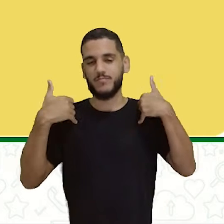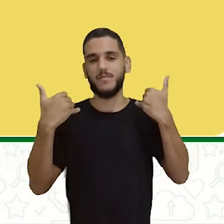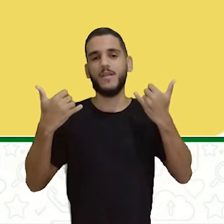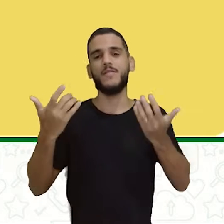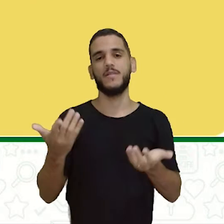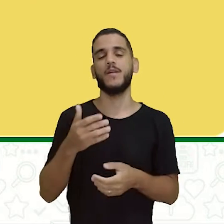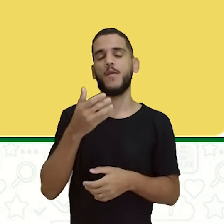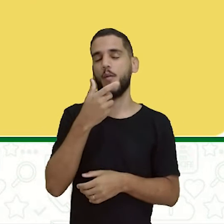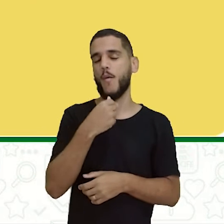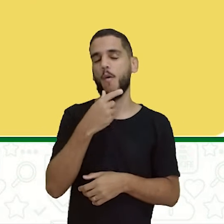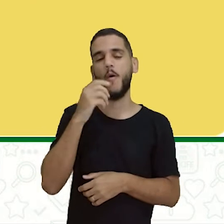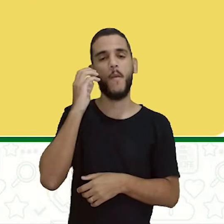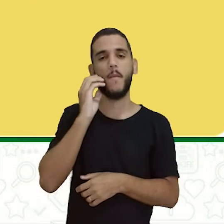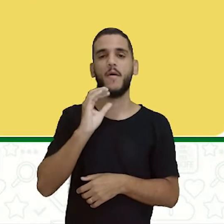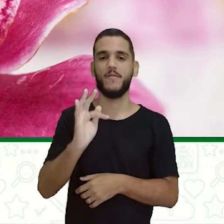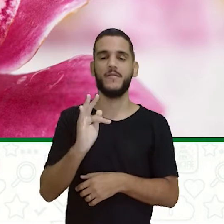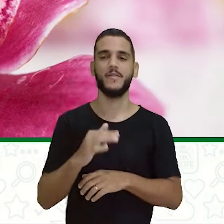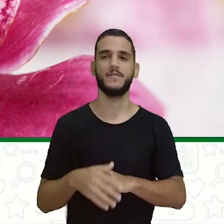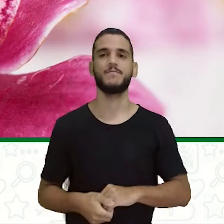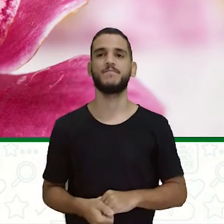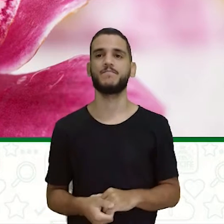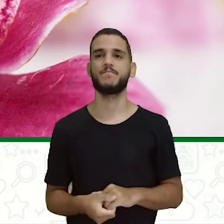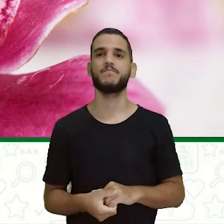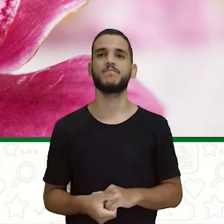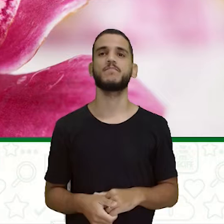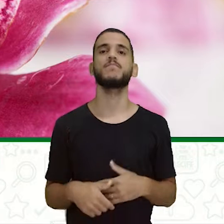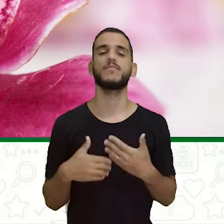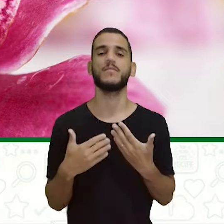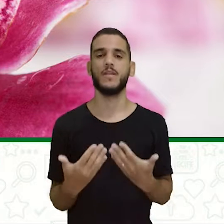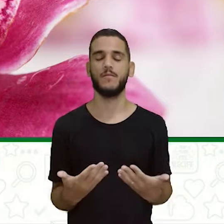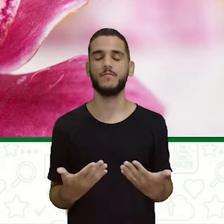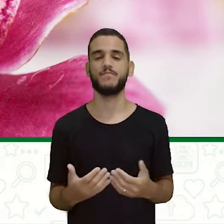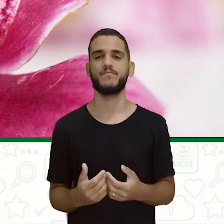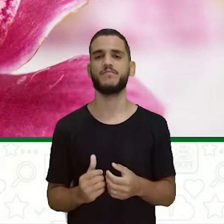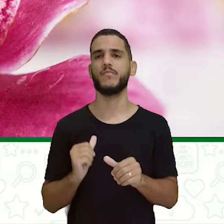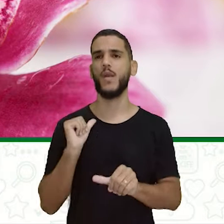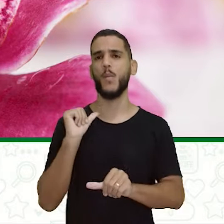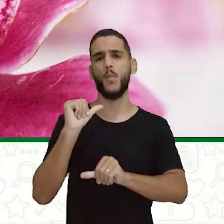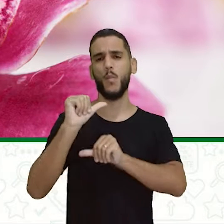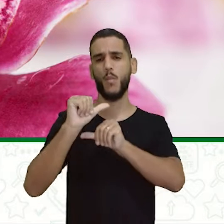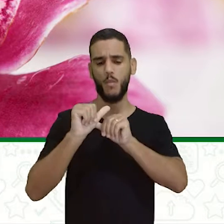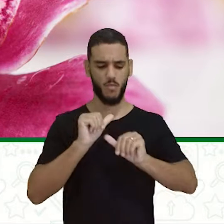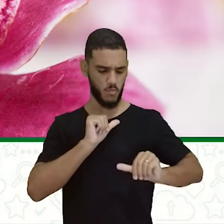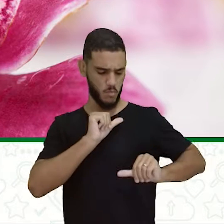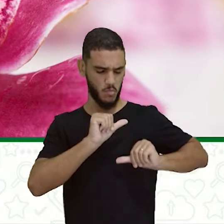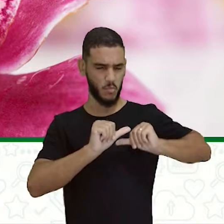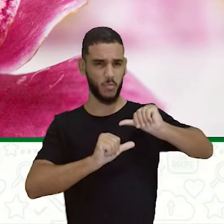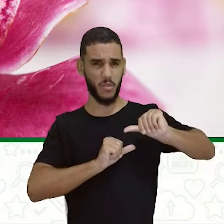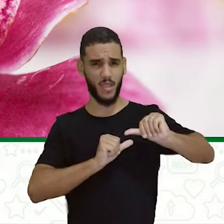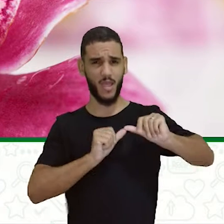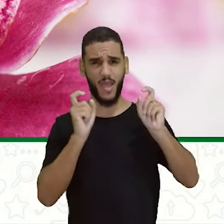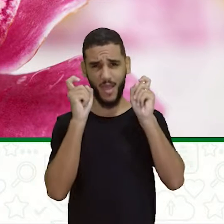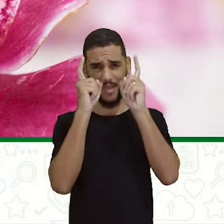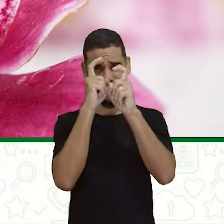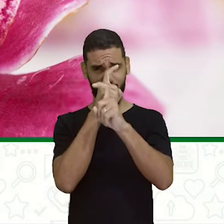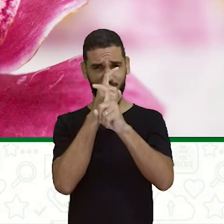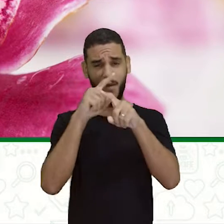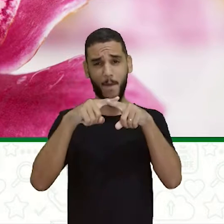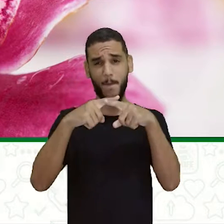de Paulo Freire, certo? Então, mudar é difícil, mas é